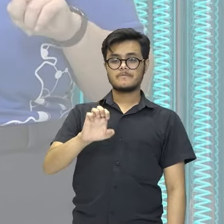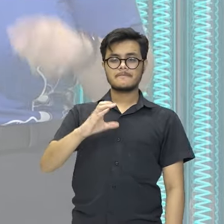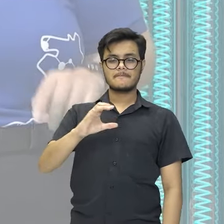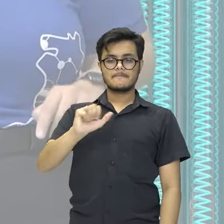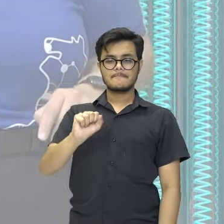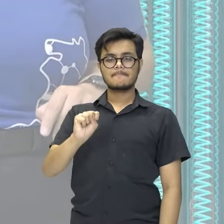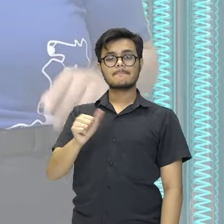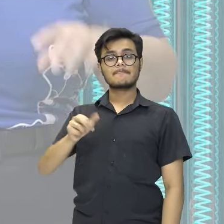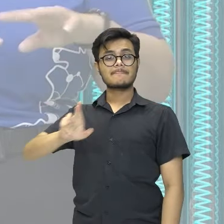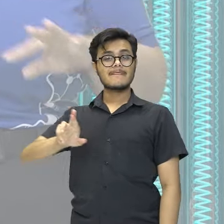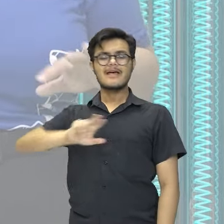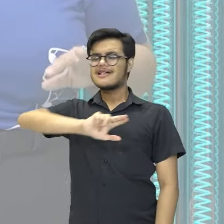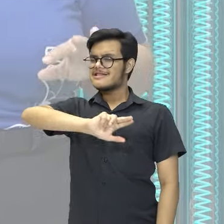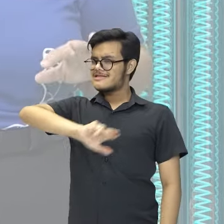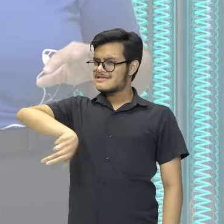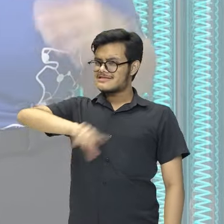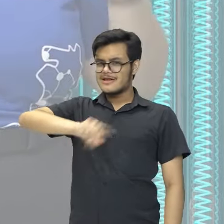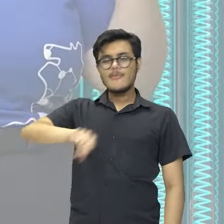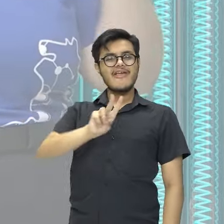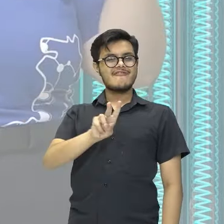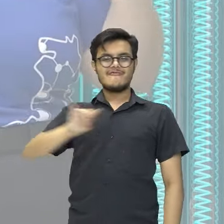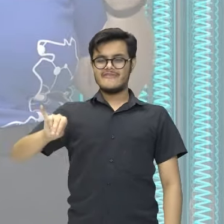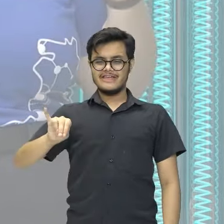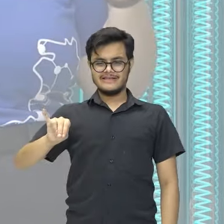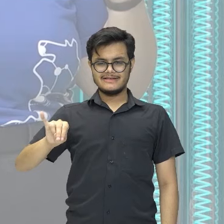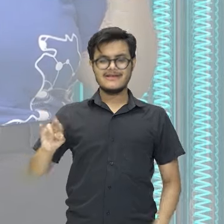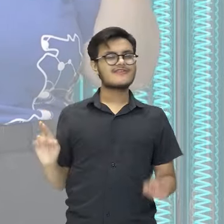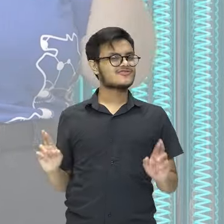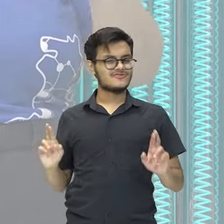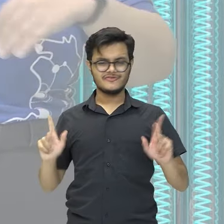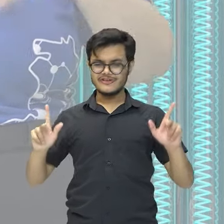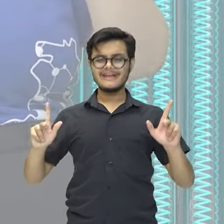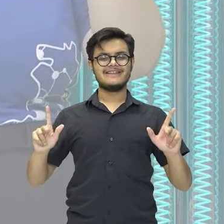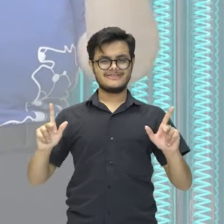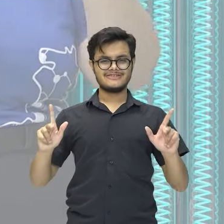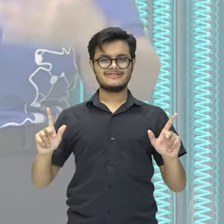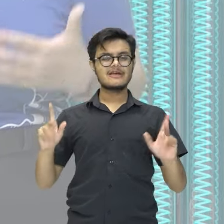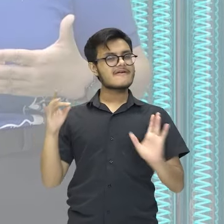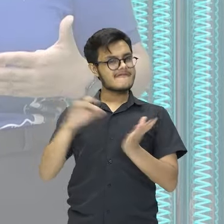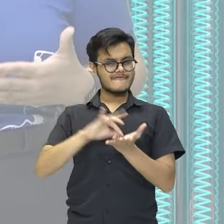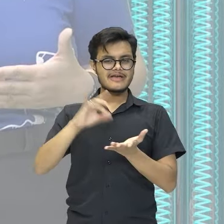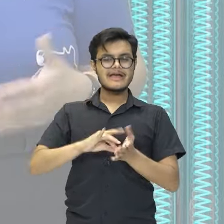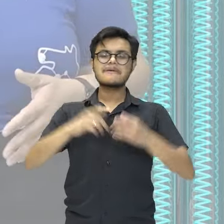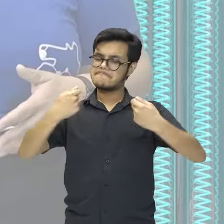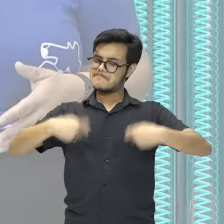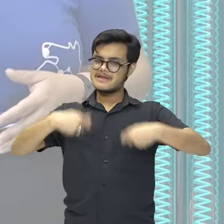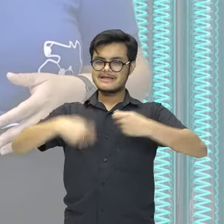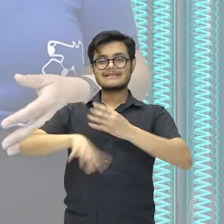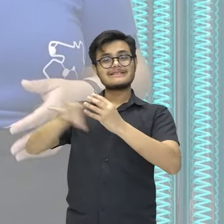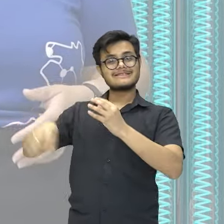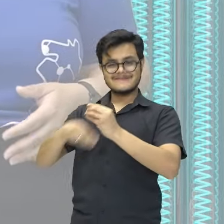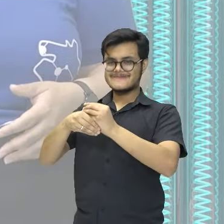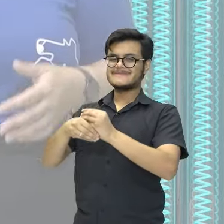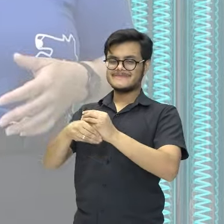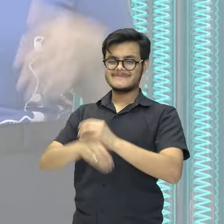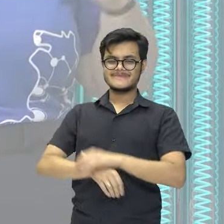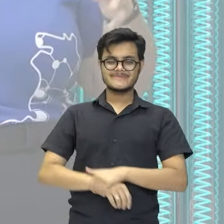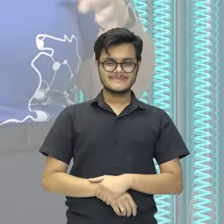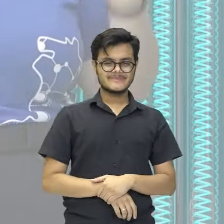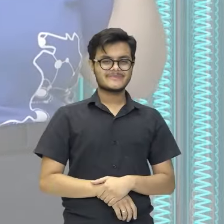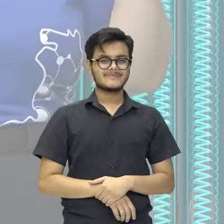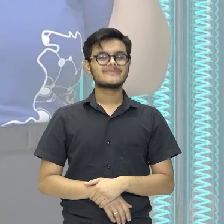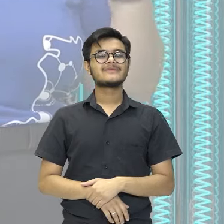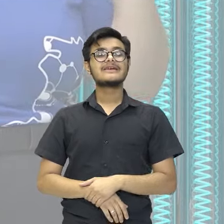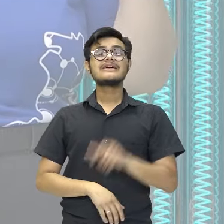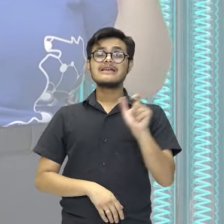intransitivo igual ao verbo viver ele é diferente ele precisa de complementação que é o que nós chamamos de